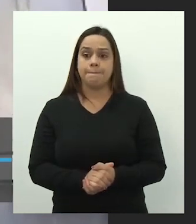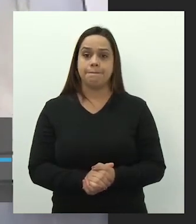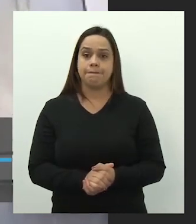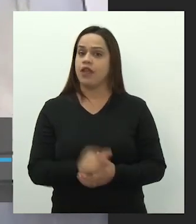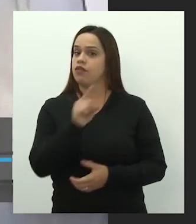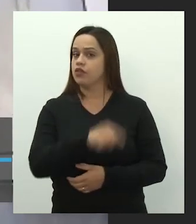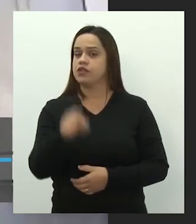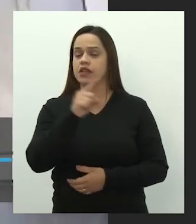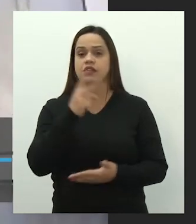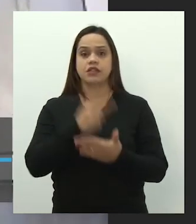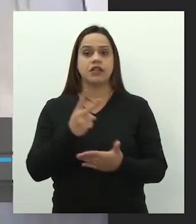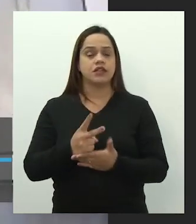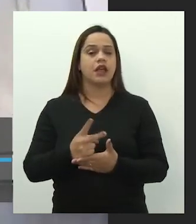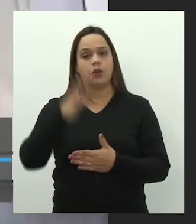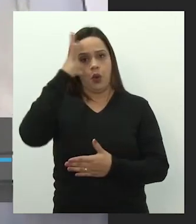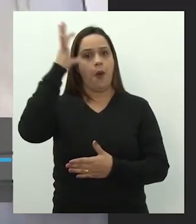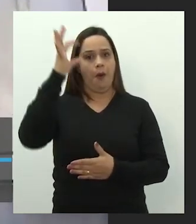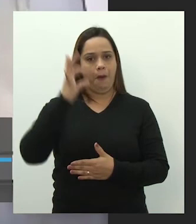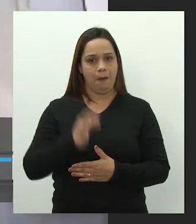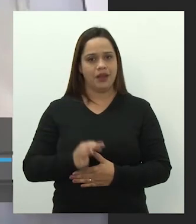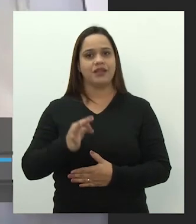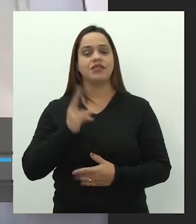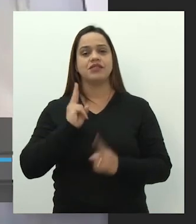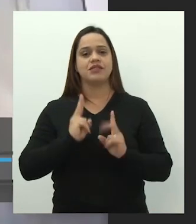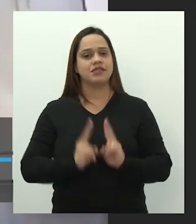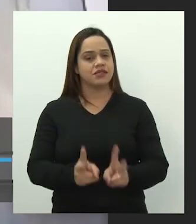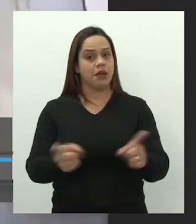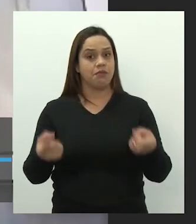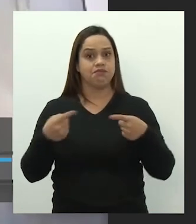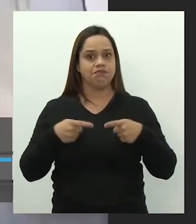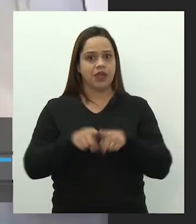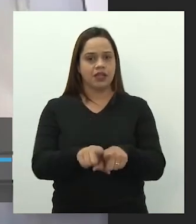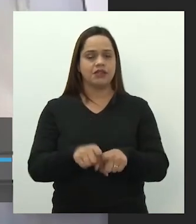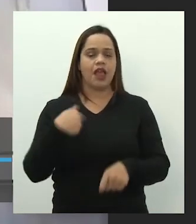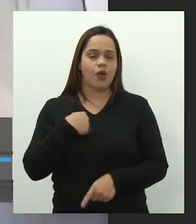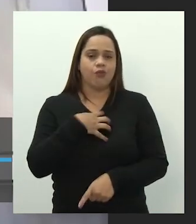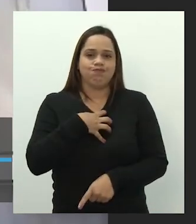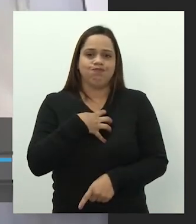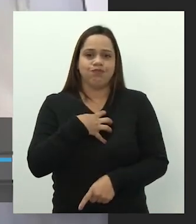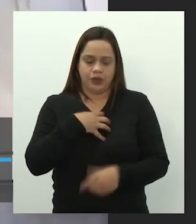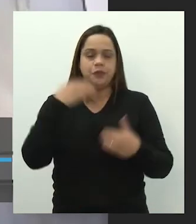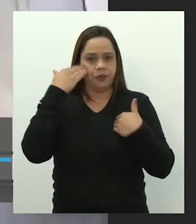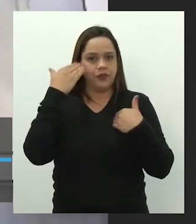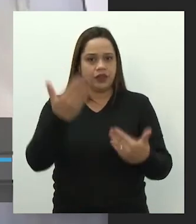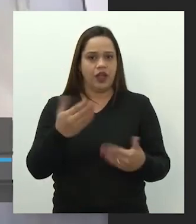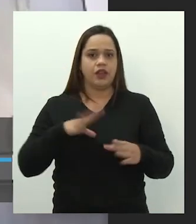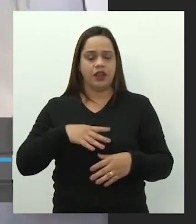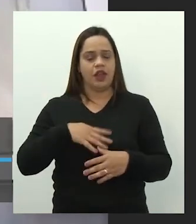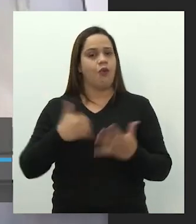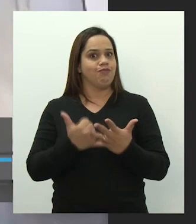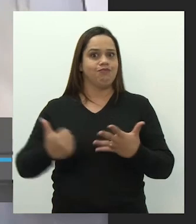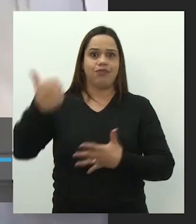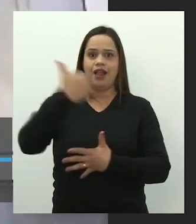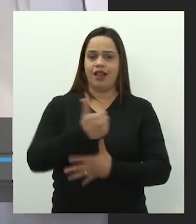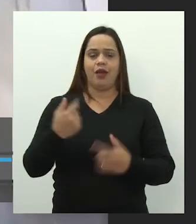Vocês sempre são muito compreensivos, muito parceiros. Eu me sinto muito grata e muito privilegiada por estar aqui